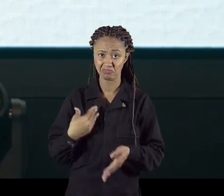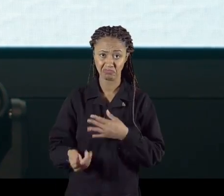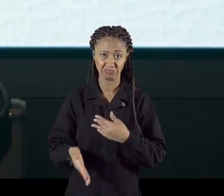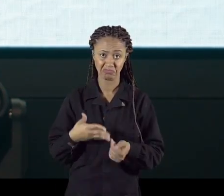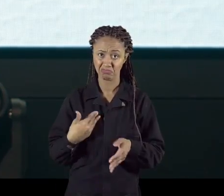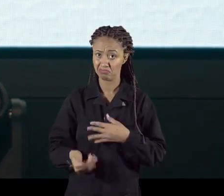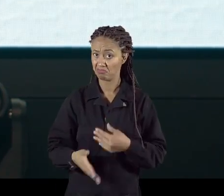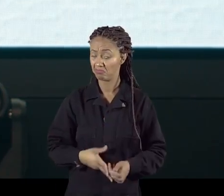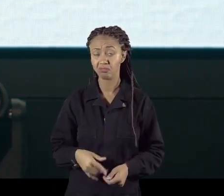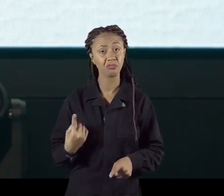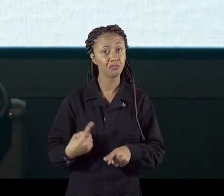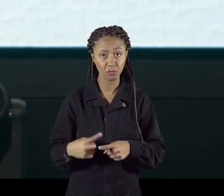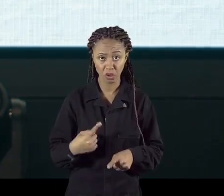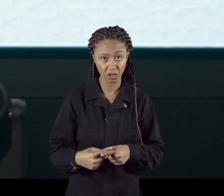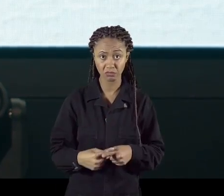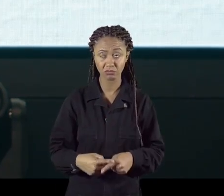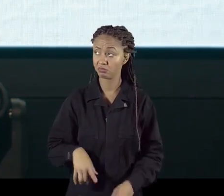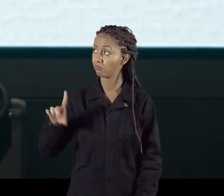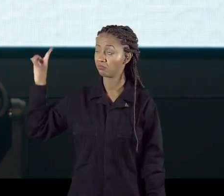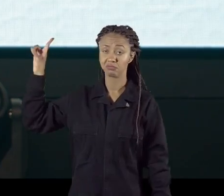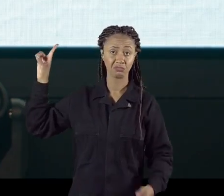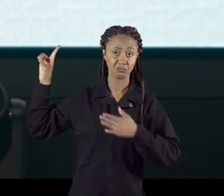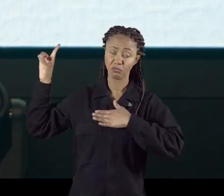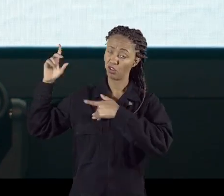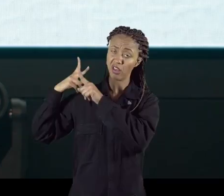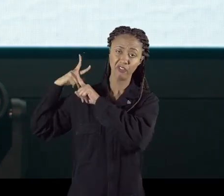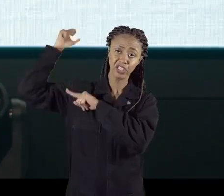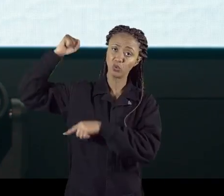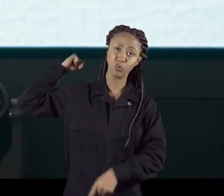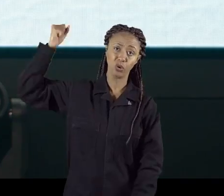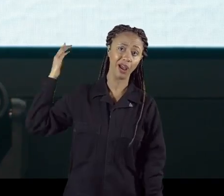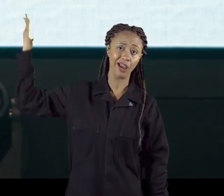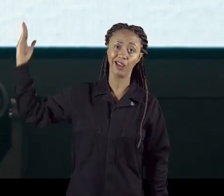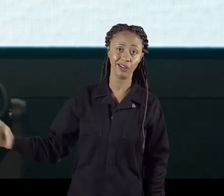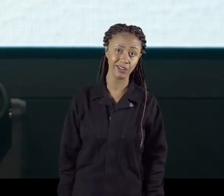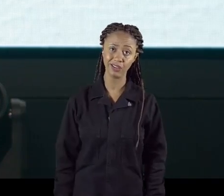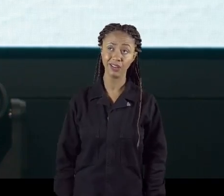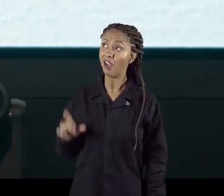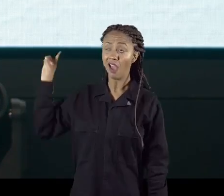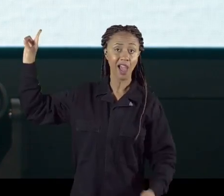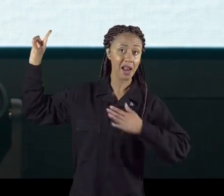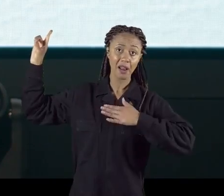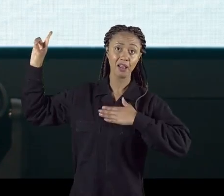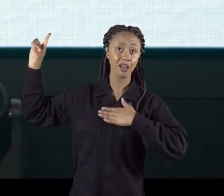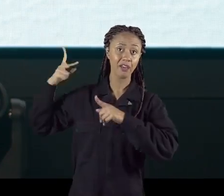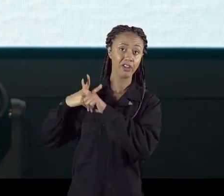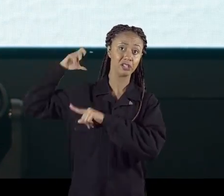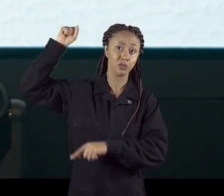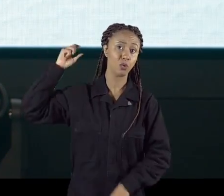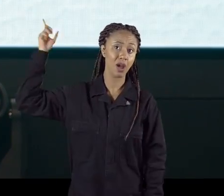diferença para mim porque o meu Deus é mais que vencedor O meu Deus é mais do que vencedor